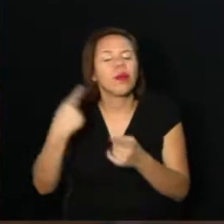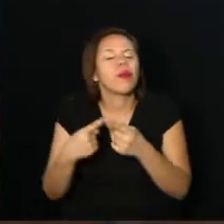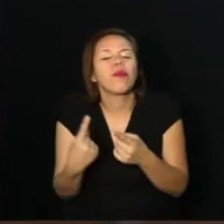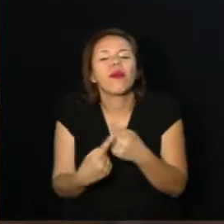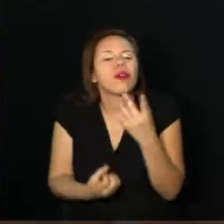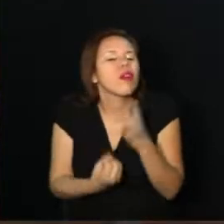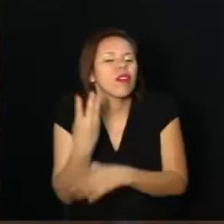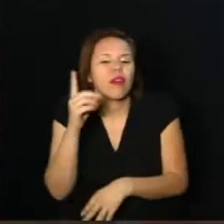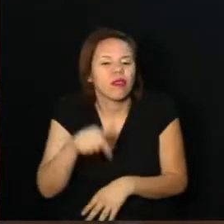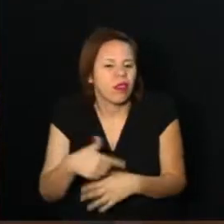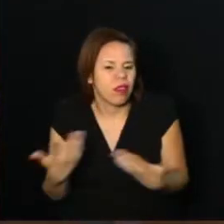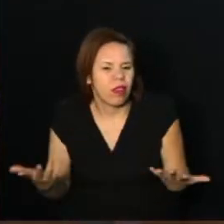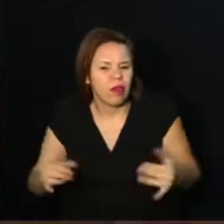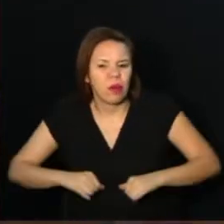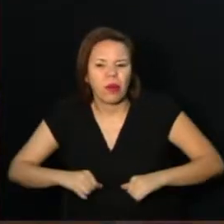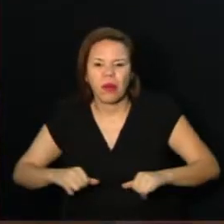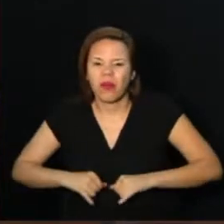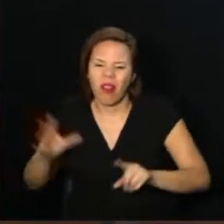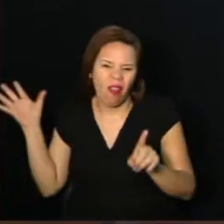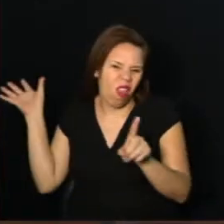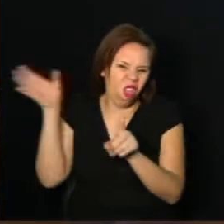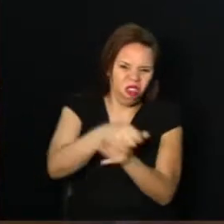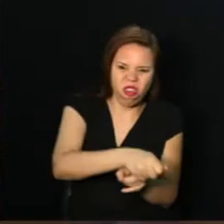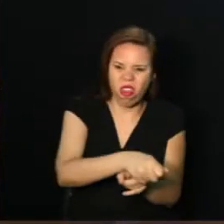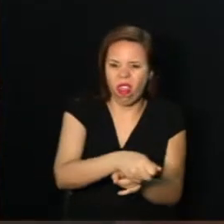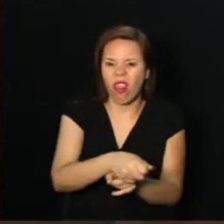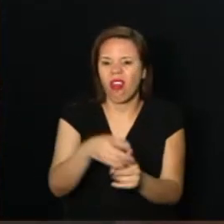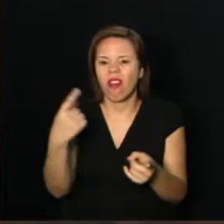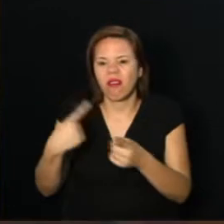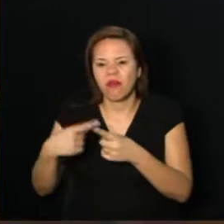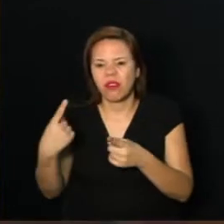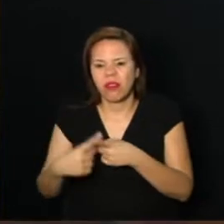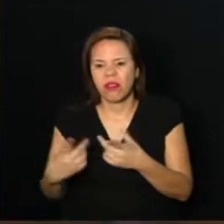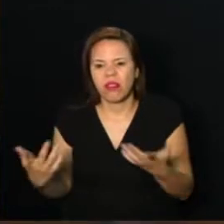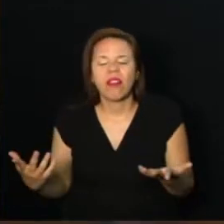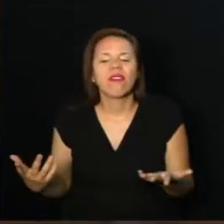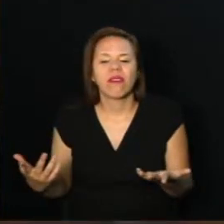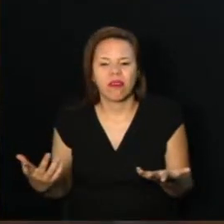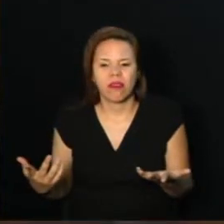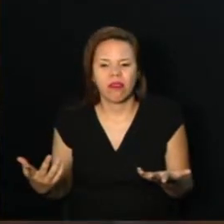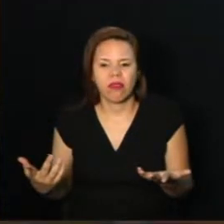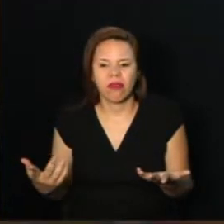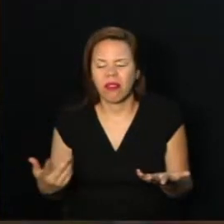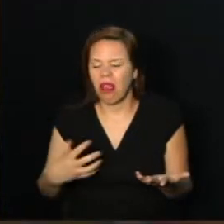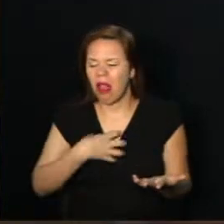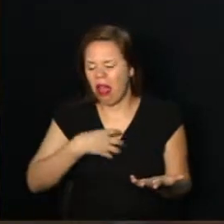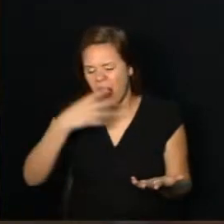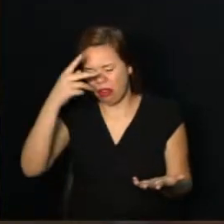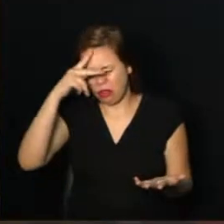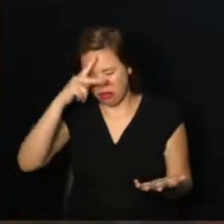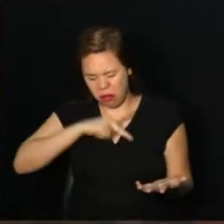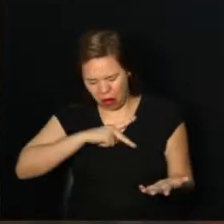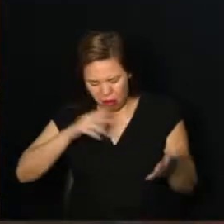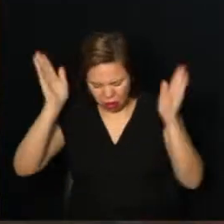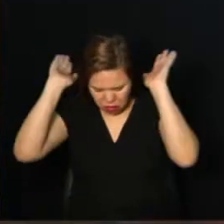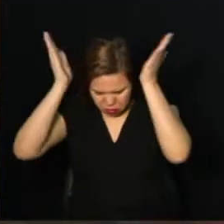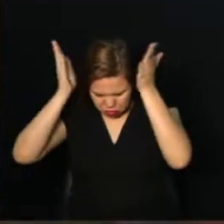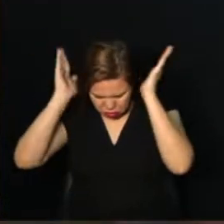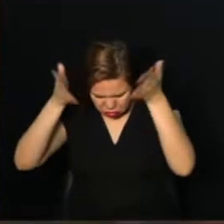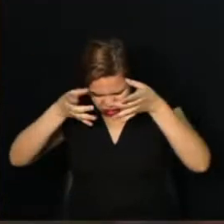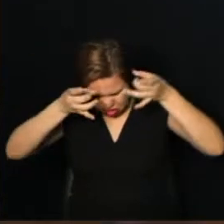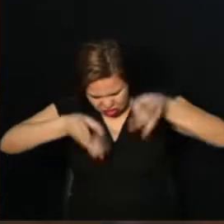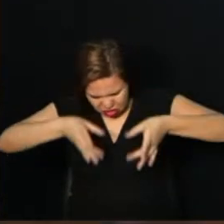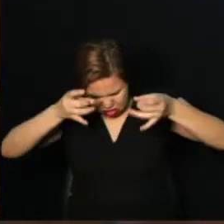disso? Quantas sofrem bullying? Quantas se autodenominam burras? Quantas vão